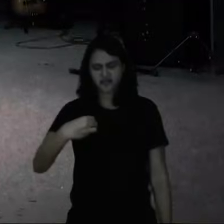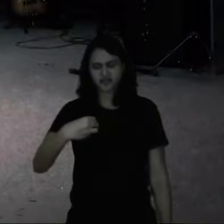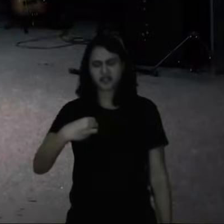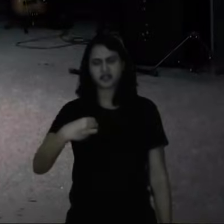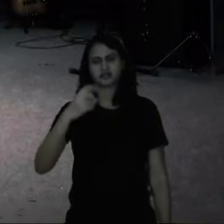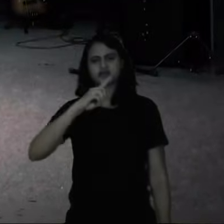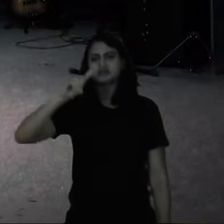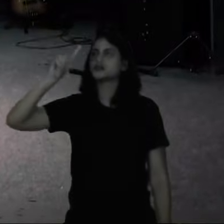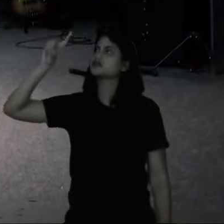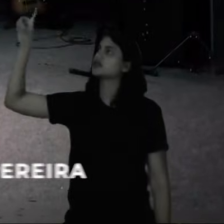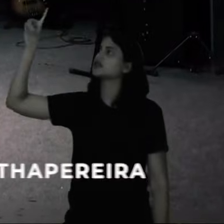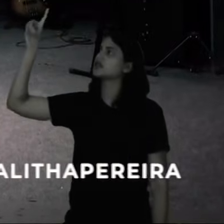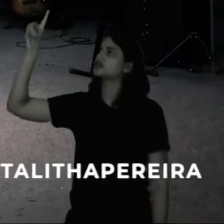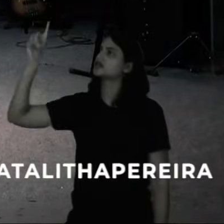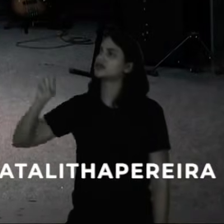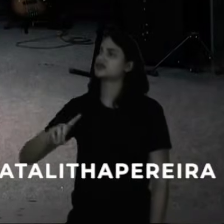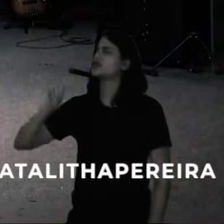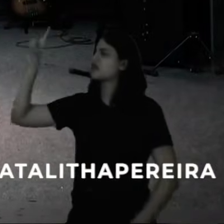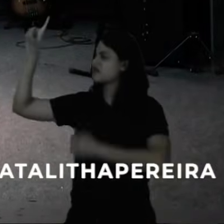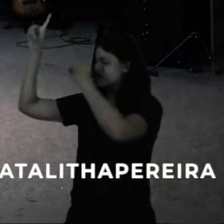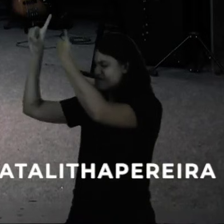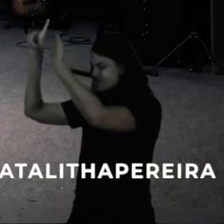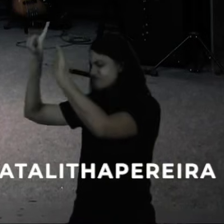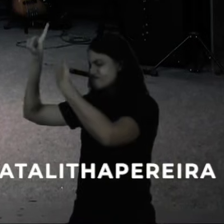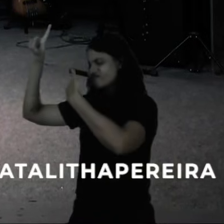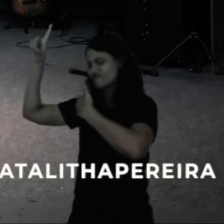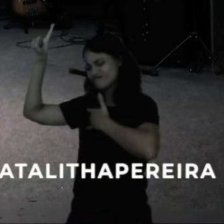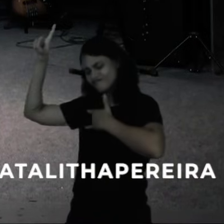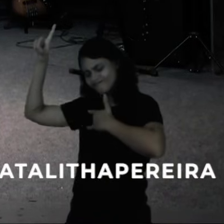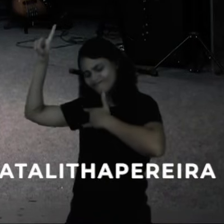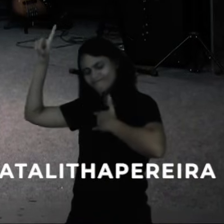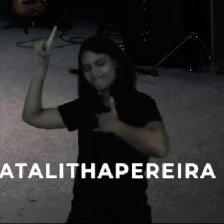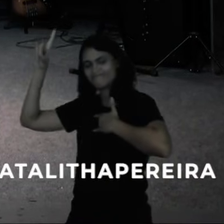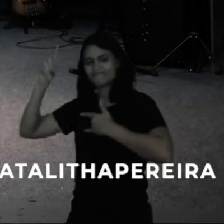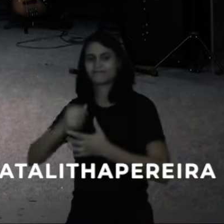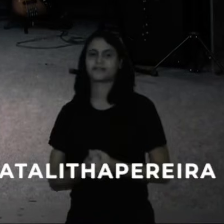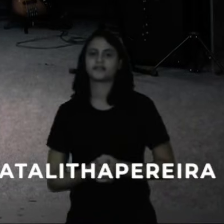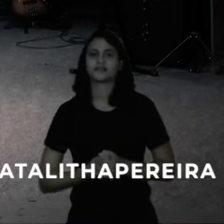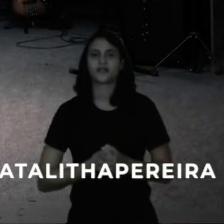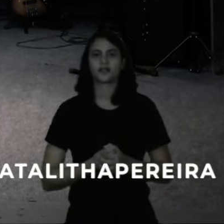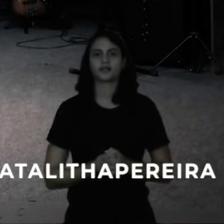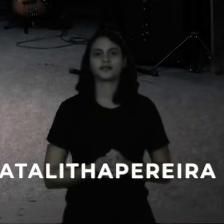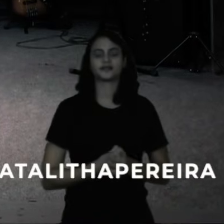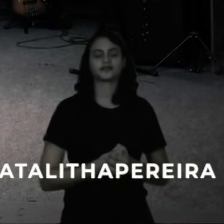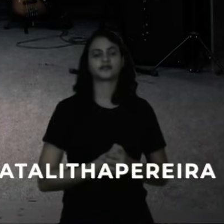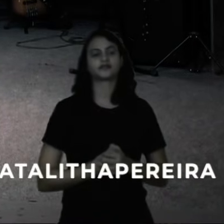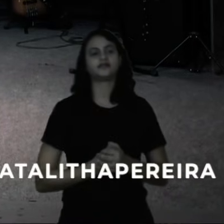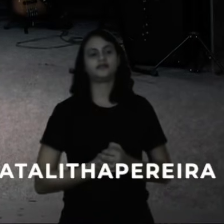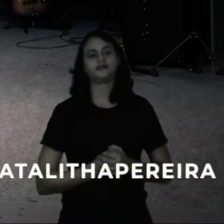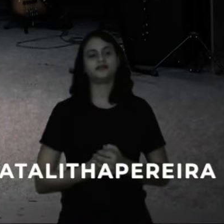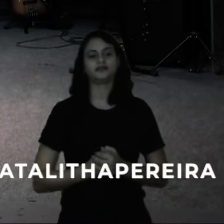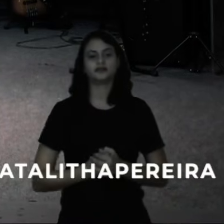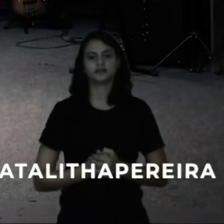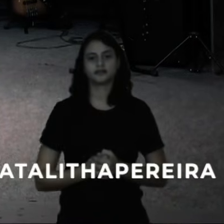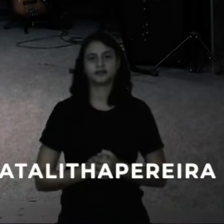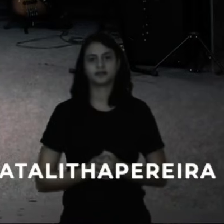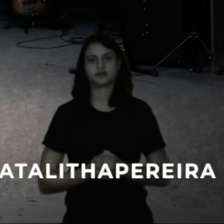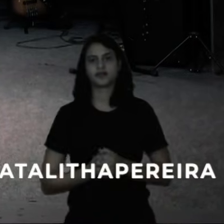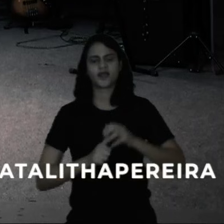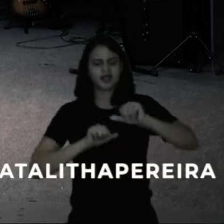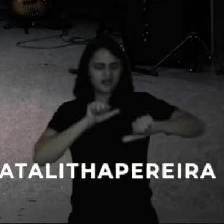amor de Deus, no espírito da adoção de Deus sobre sua vida. O ciclo